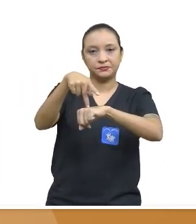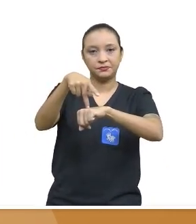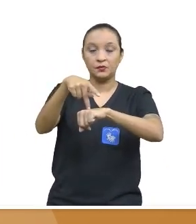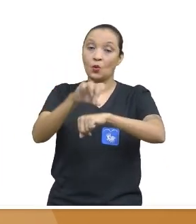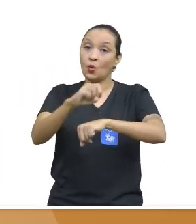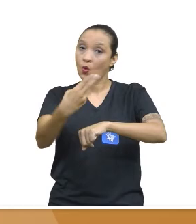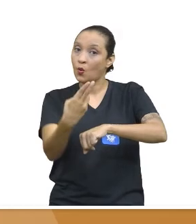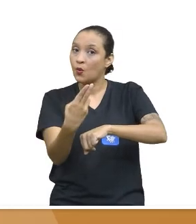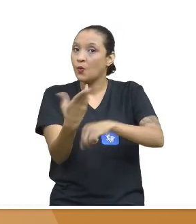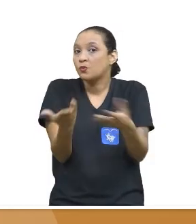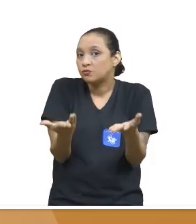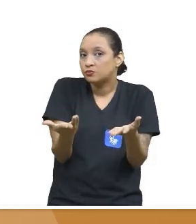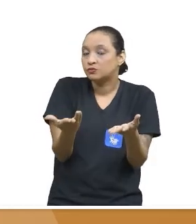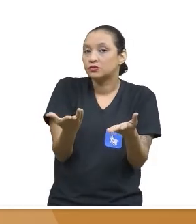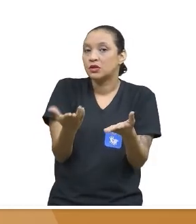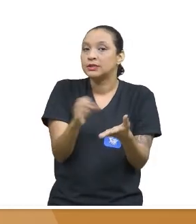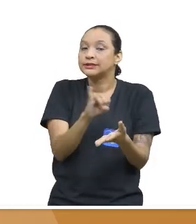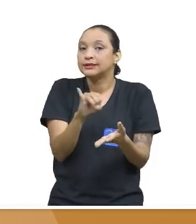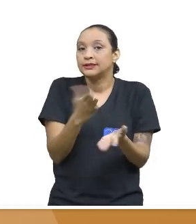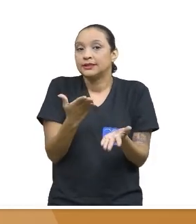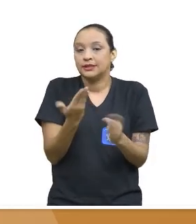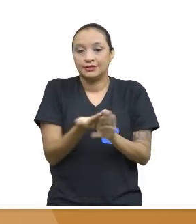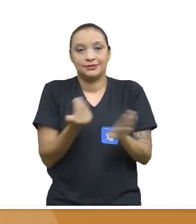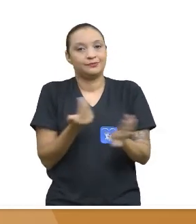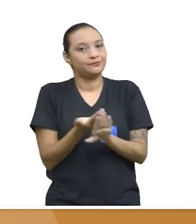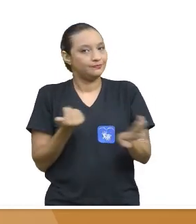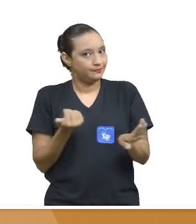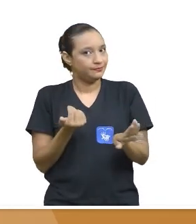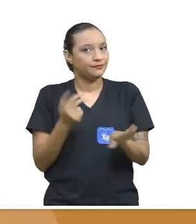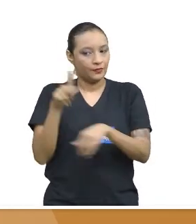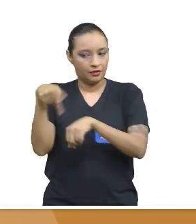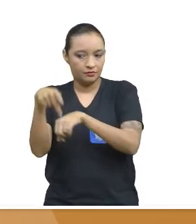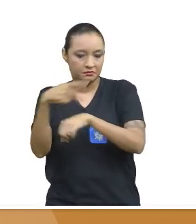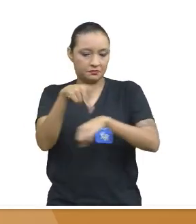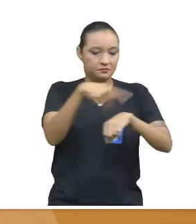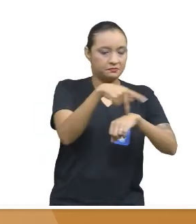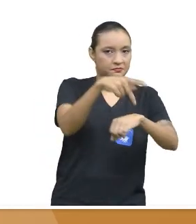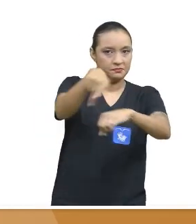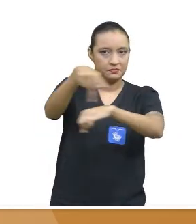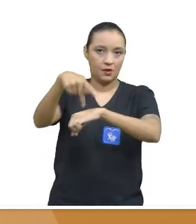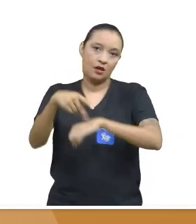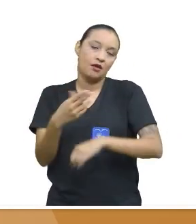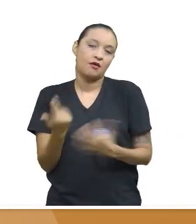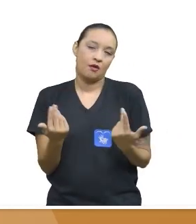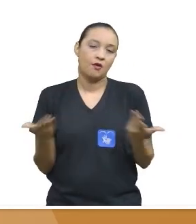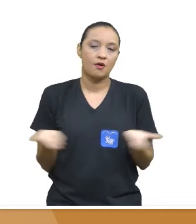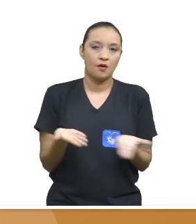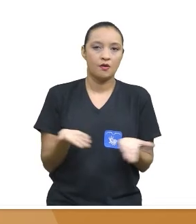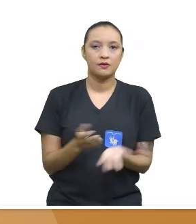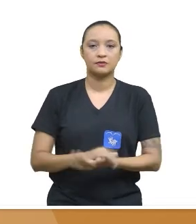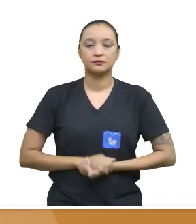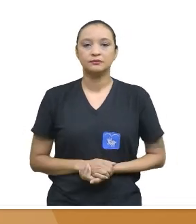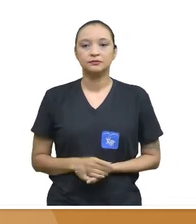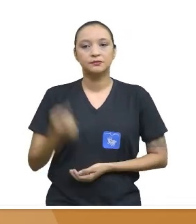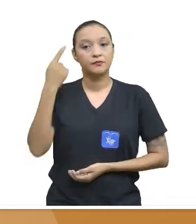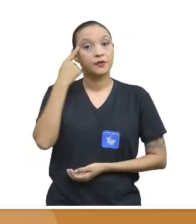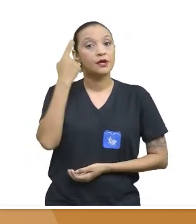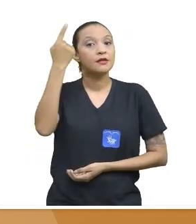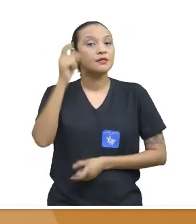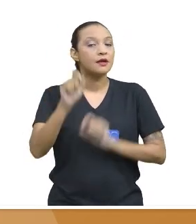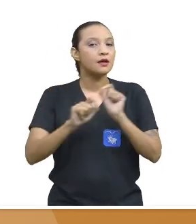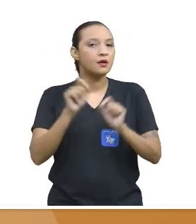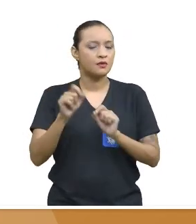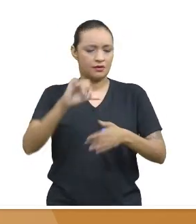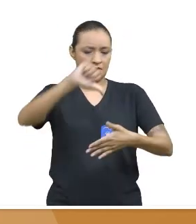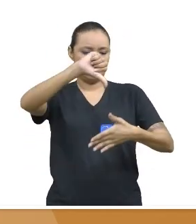se seguiria realmente dividido ali, né, como é hoje. E a ideia de uma América